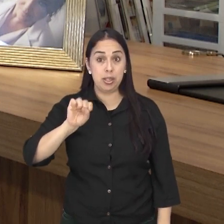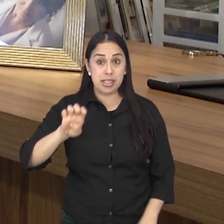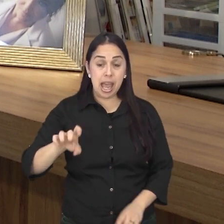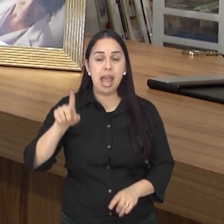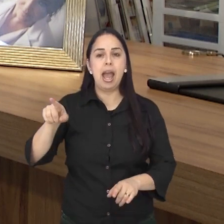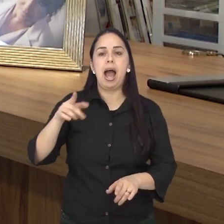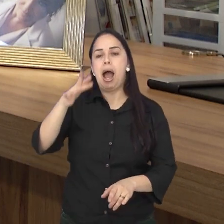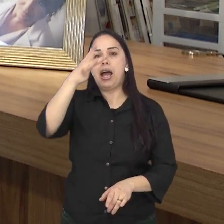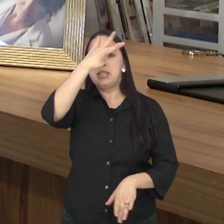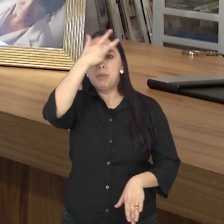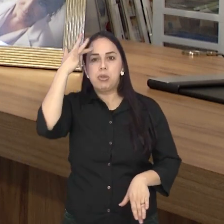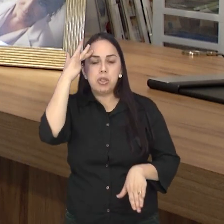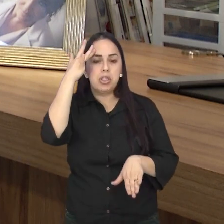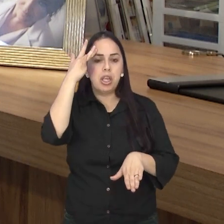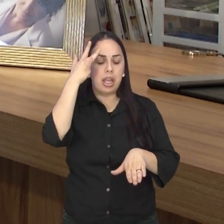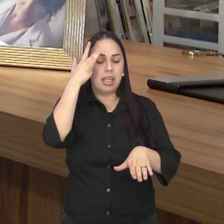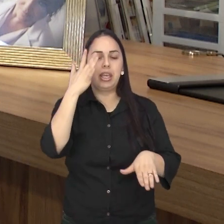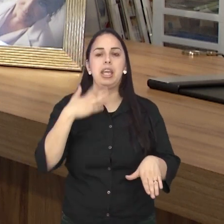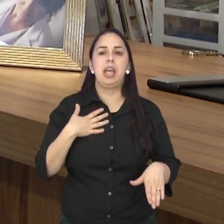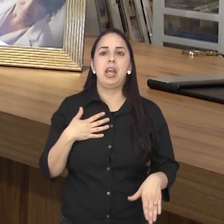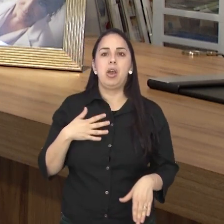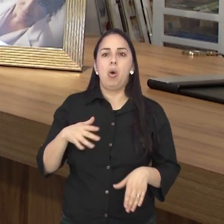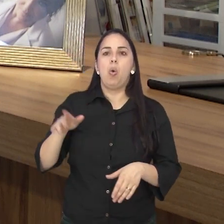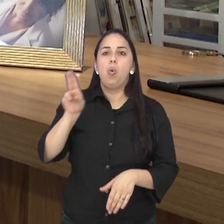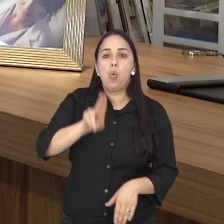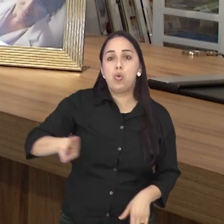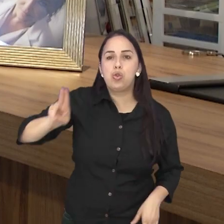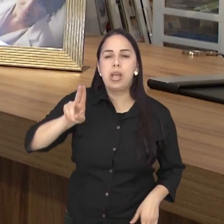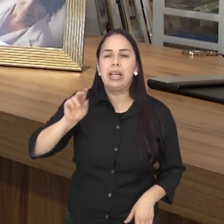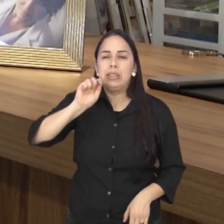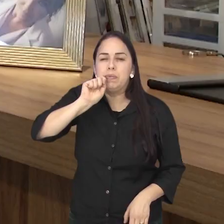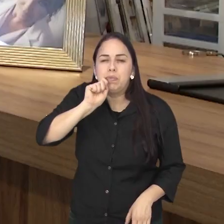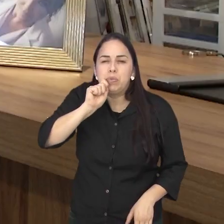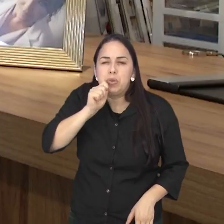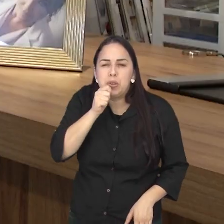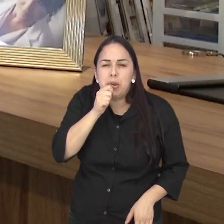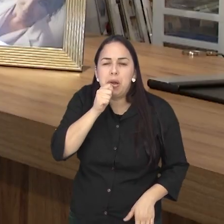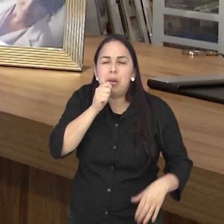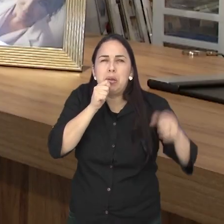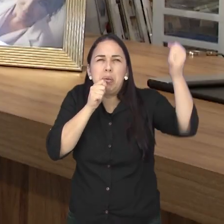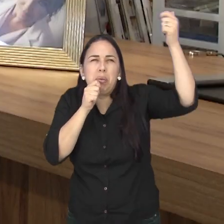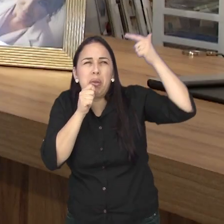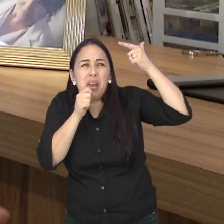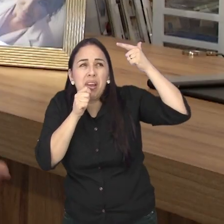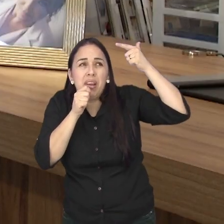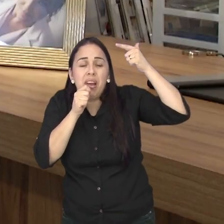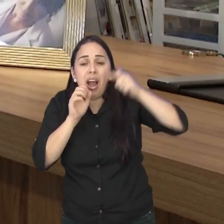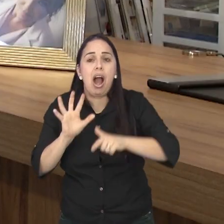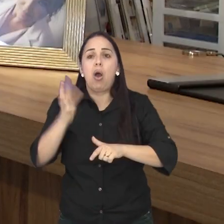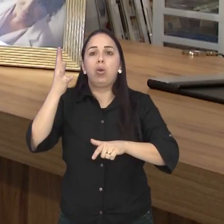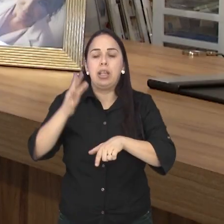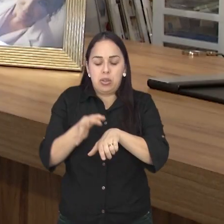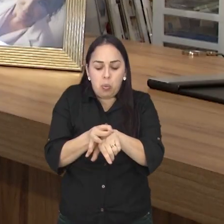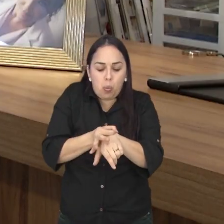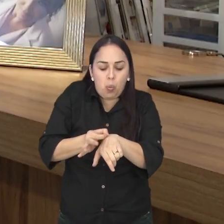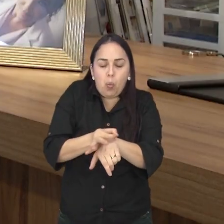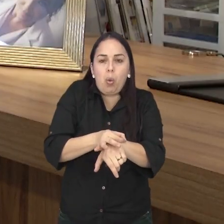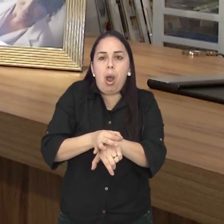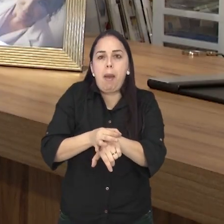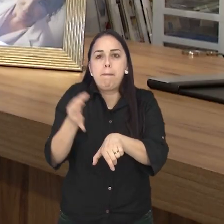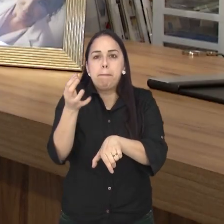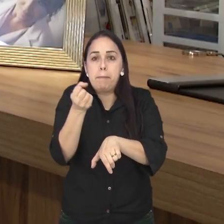pessoa usar limão ou qualquer fruta cítrica exposta ao sol. O herpes, ele aparece pelas defesas da pele